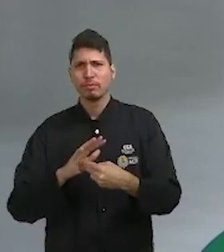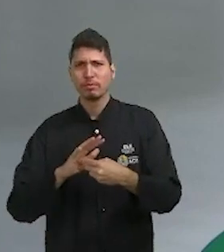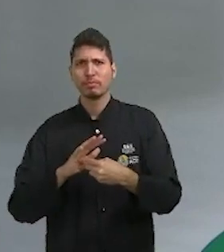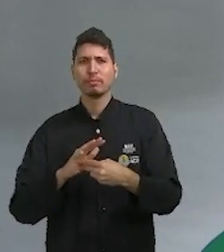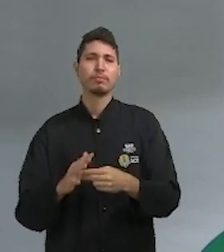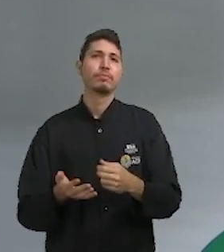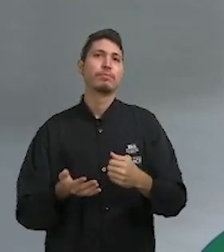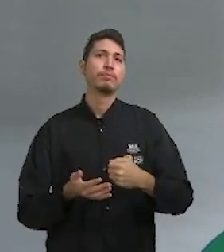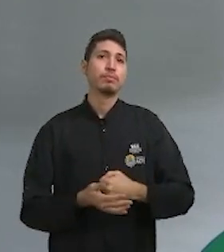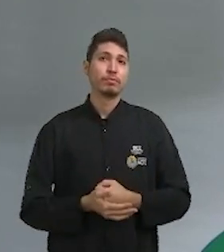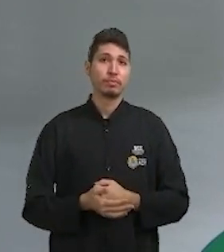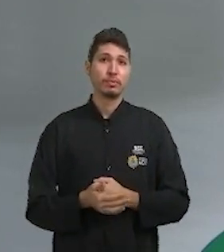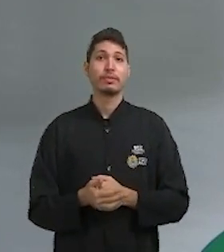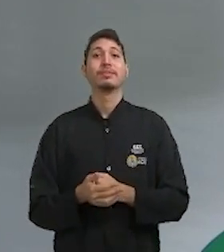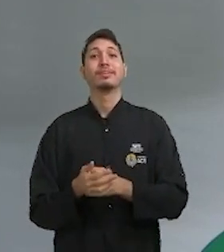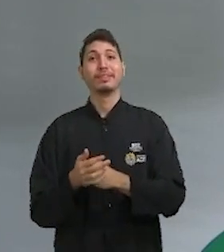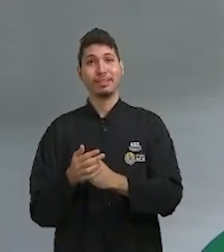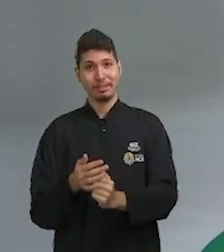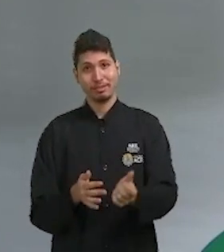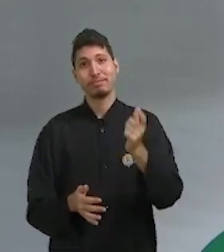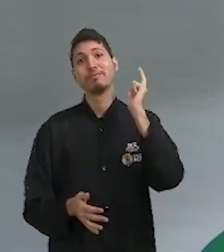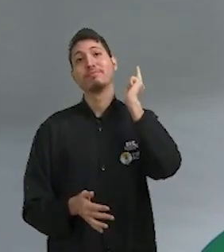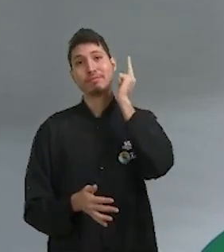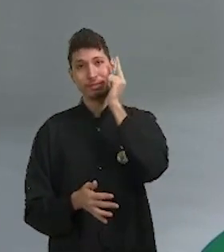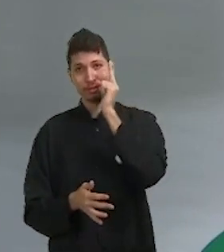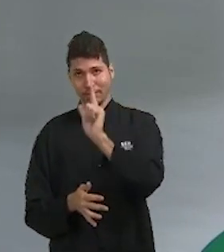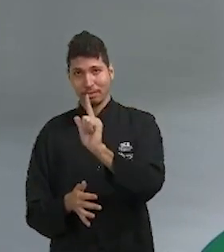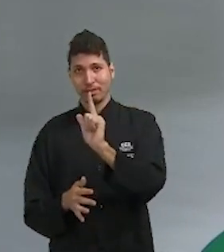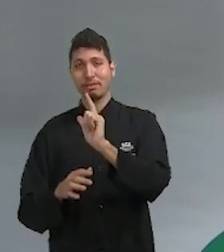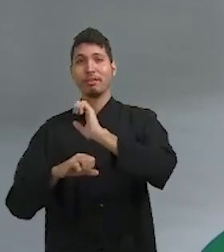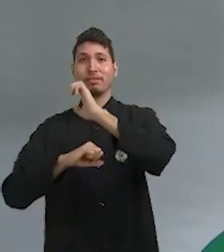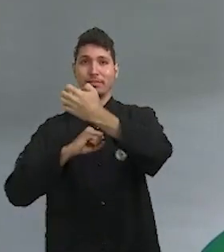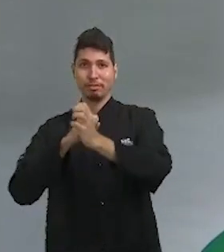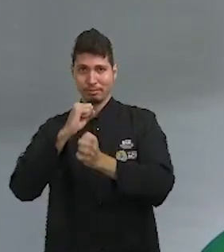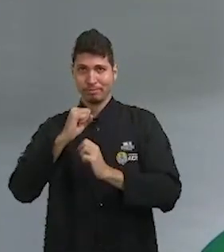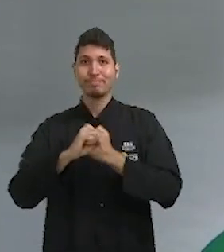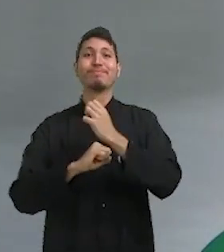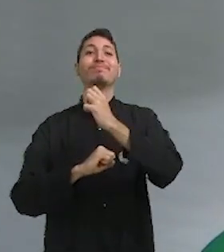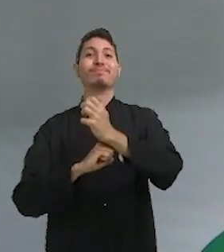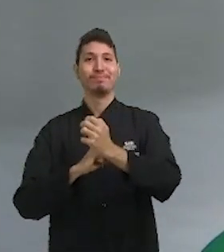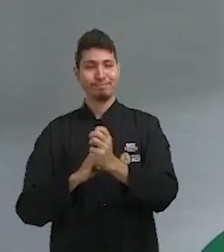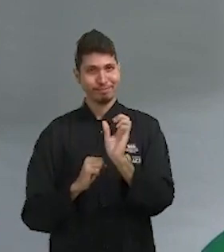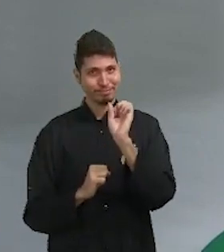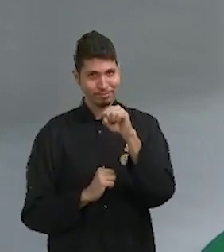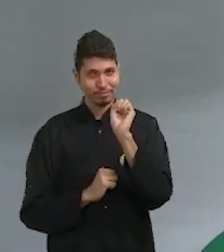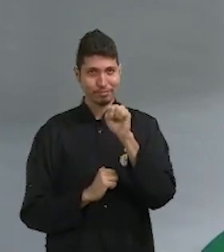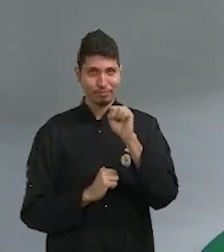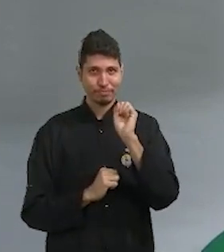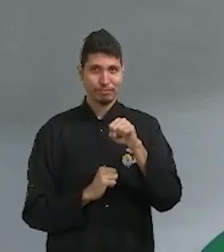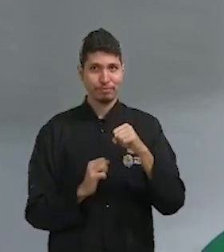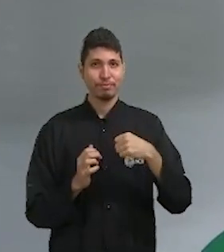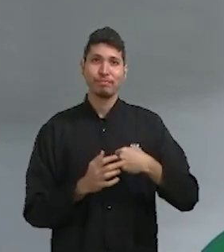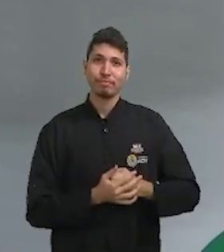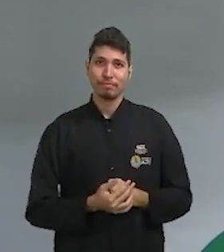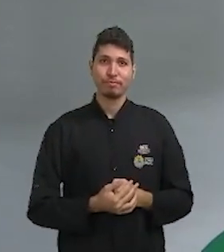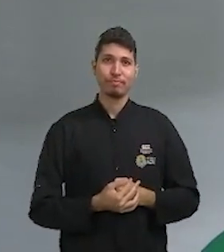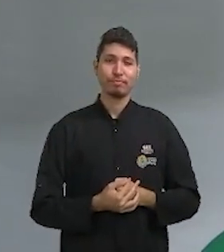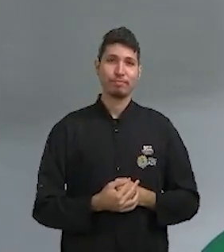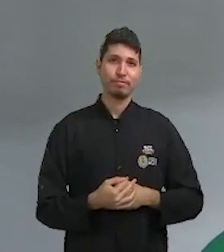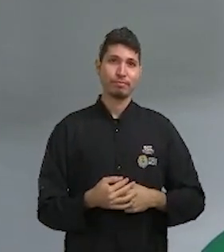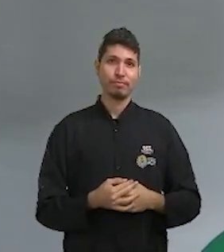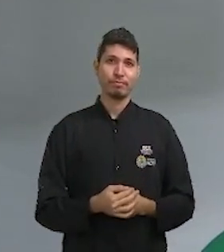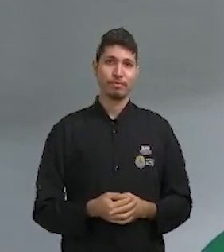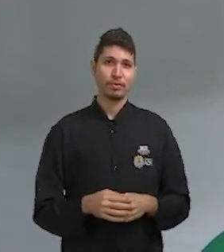irá ganhar elétrons. Aí eu coloquei para vocês uma tabela periódica, porque quase em todas as